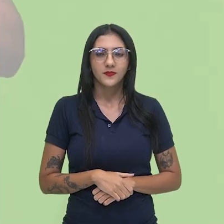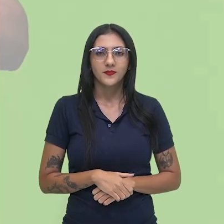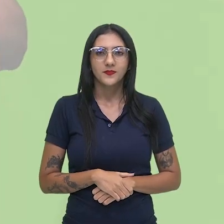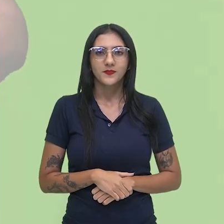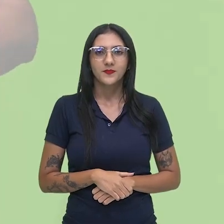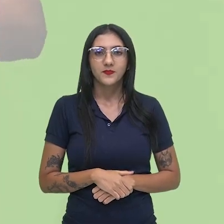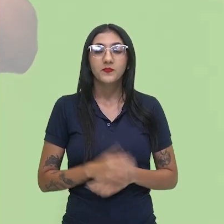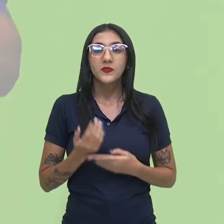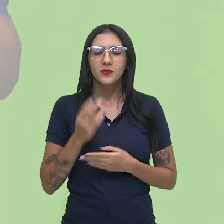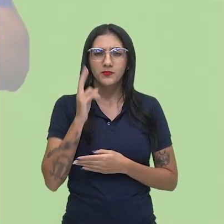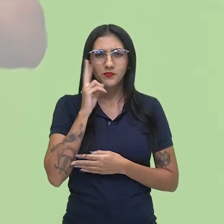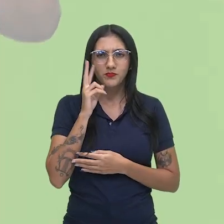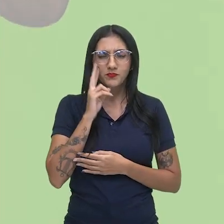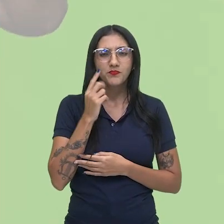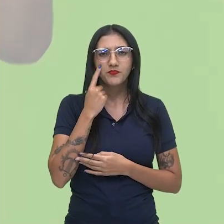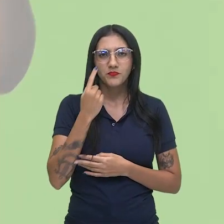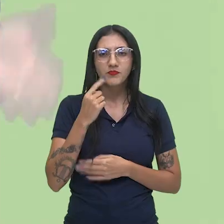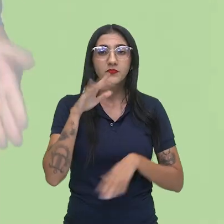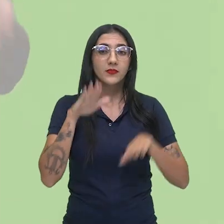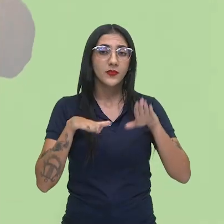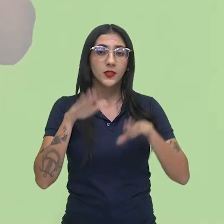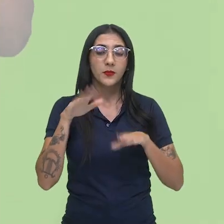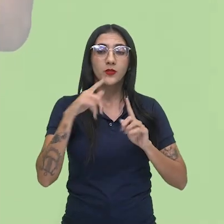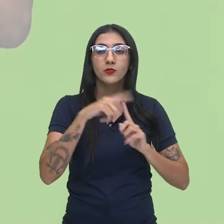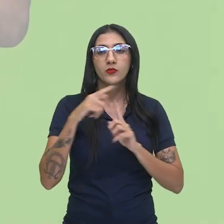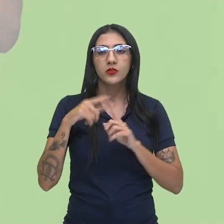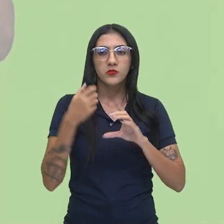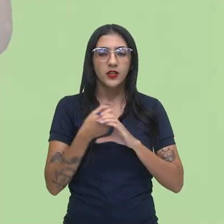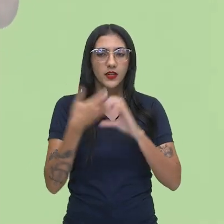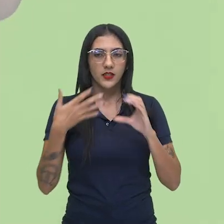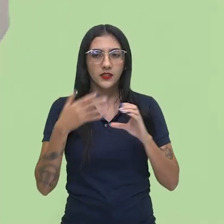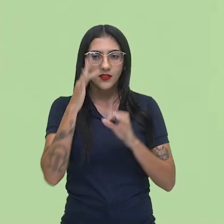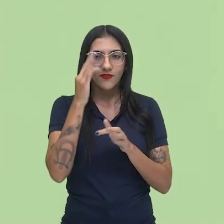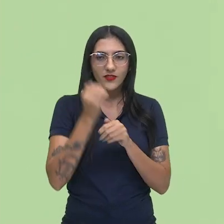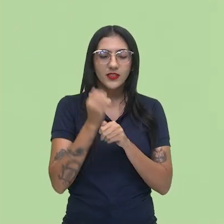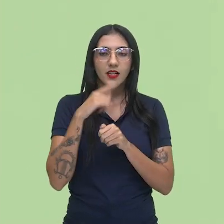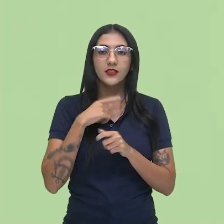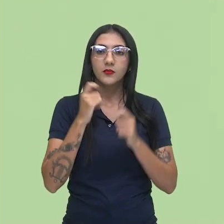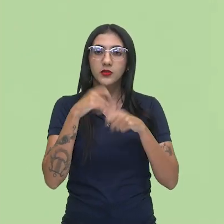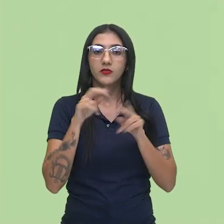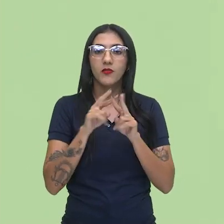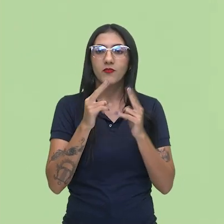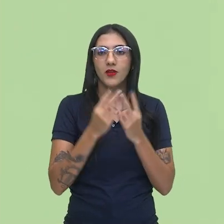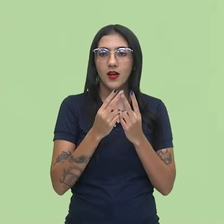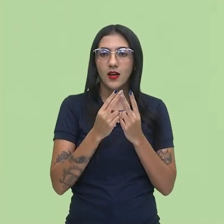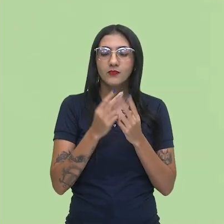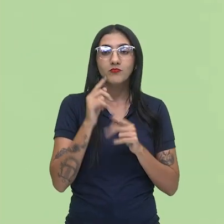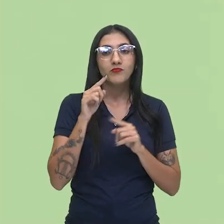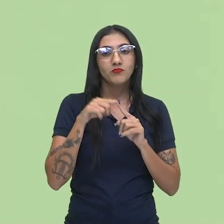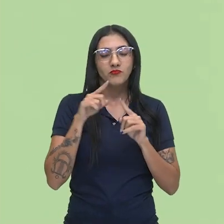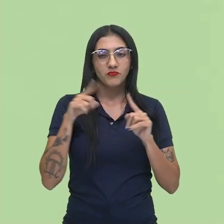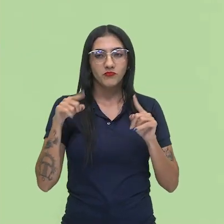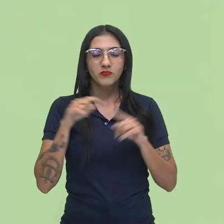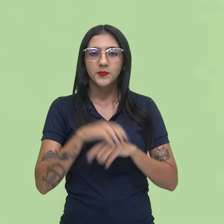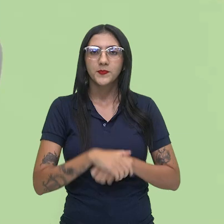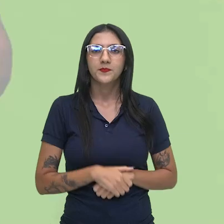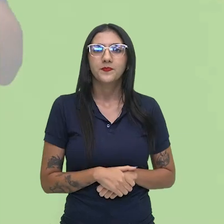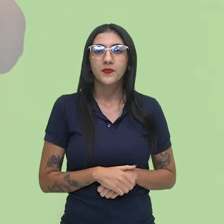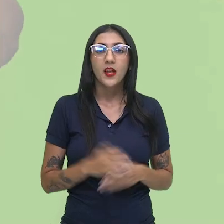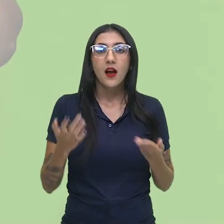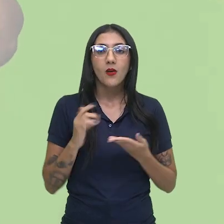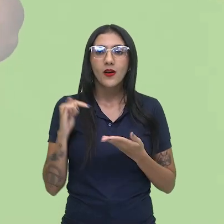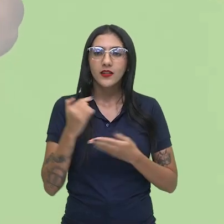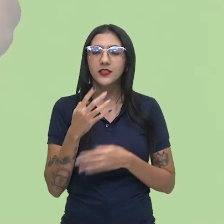Muito bem, dependendo do estado físico, a forma e o volume podem variar, ou não, né? E agora vamos conhecer